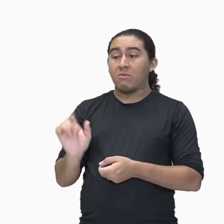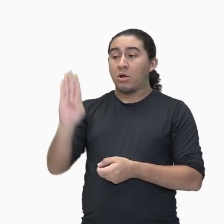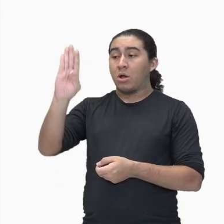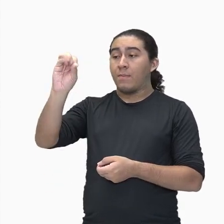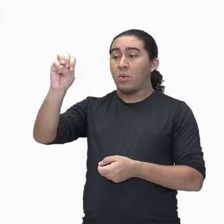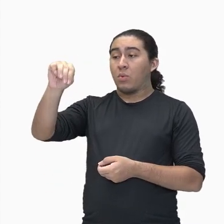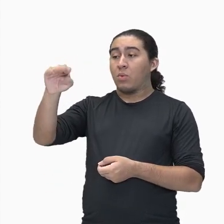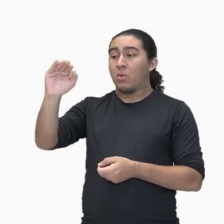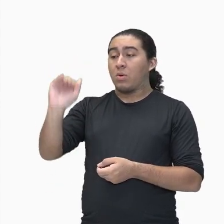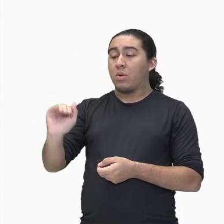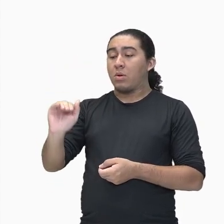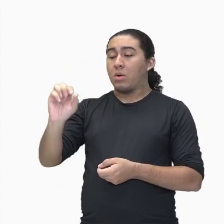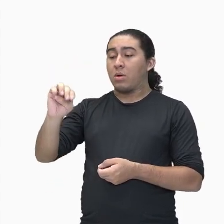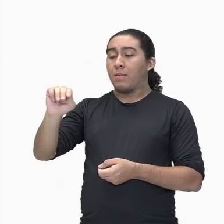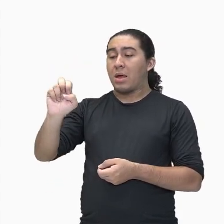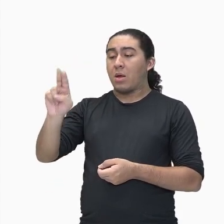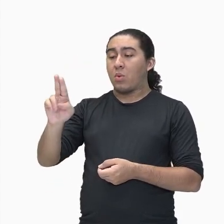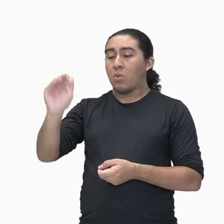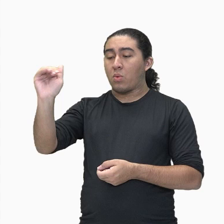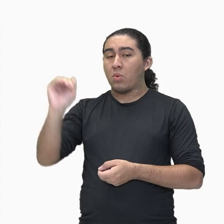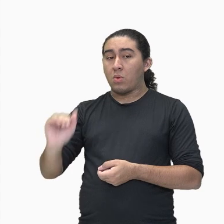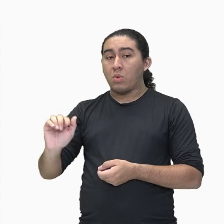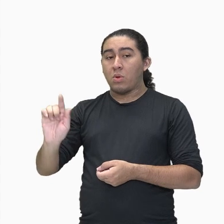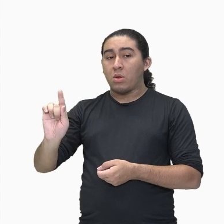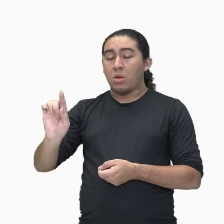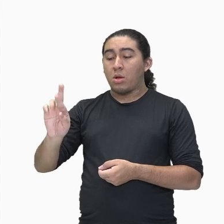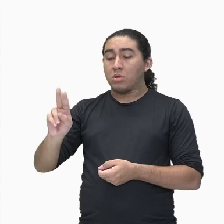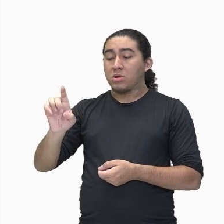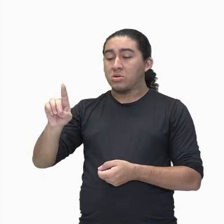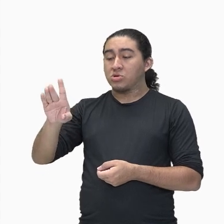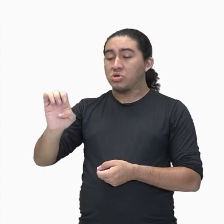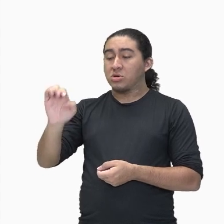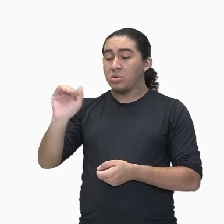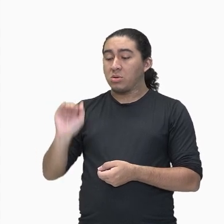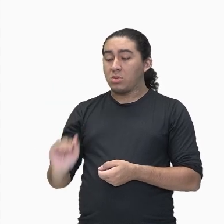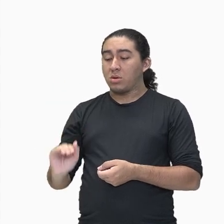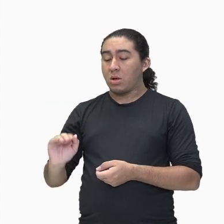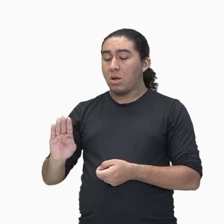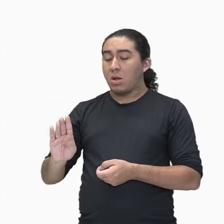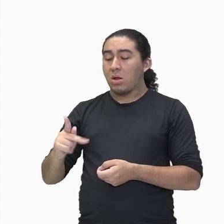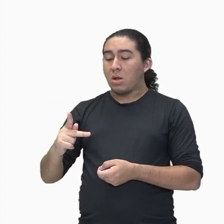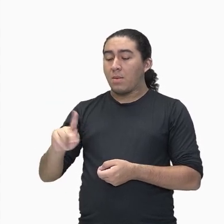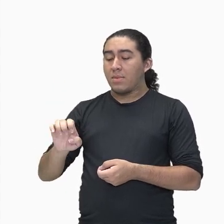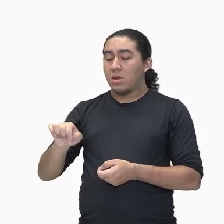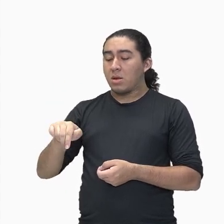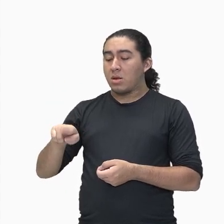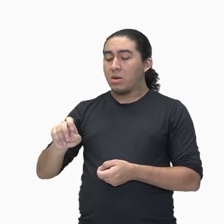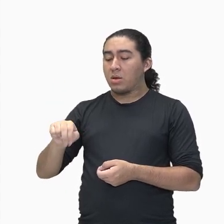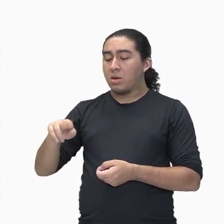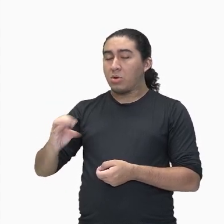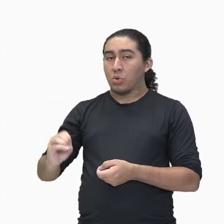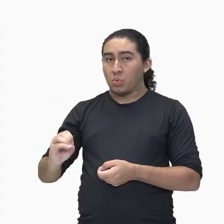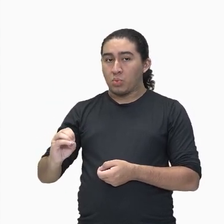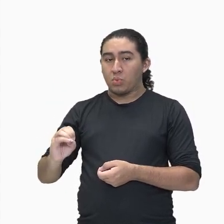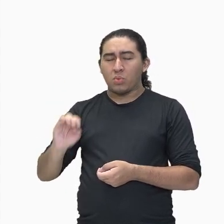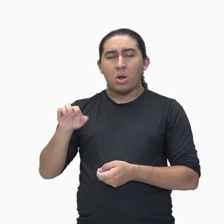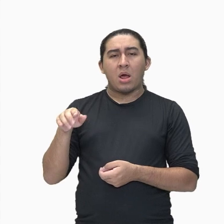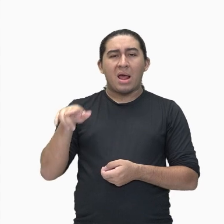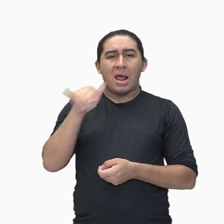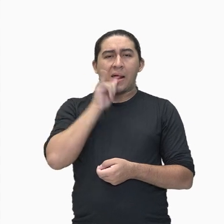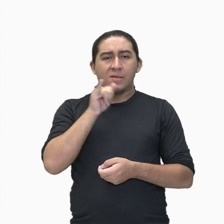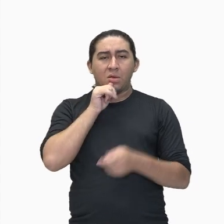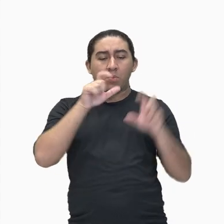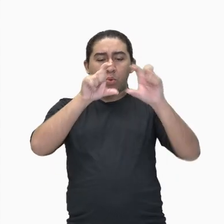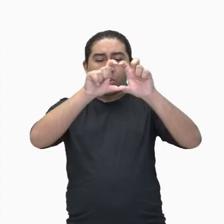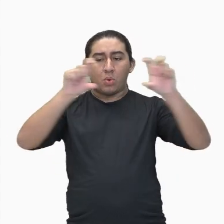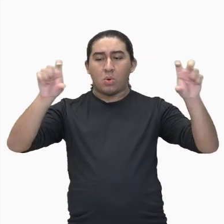gente sabe que há as exceções. Tem algumas exceções que é no caso de bom, mal,